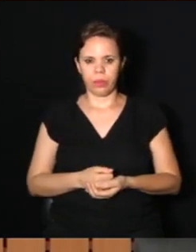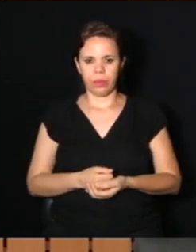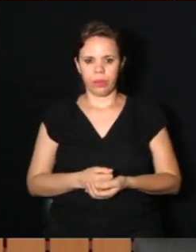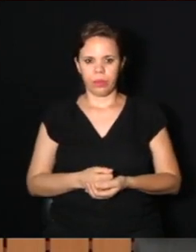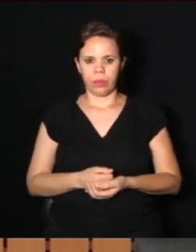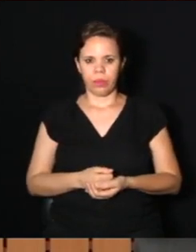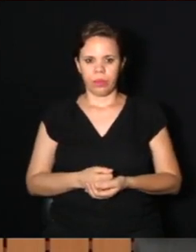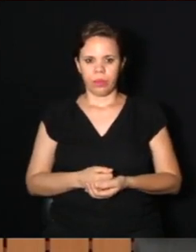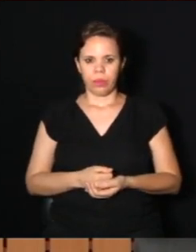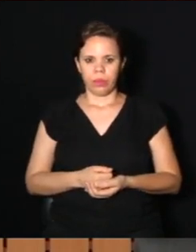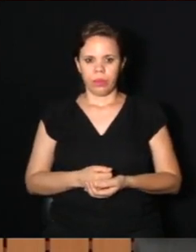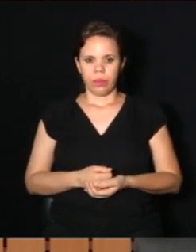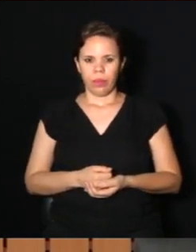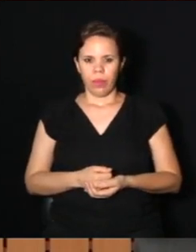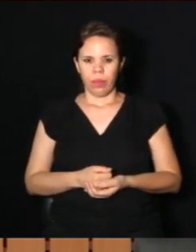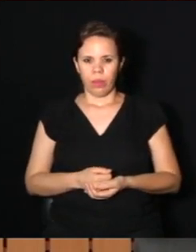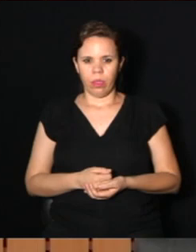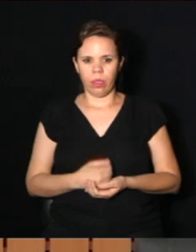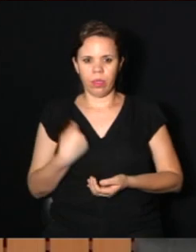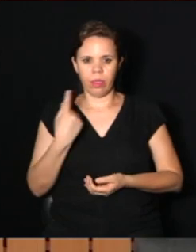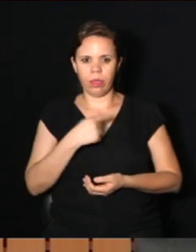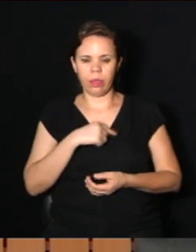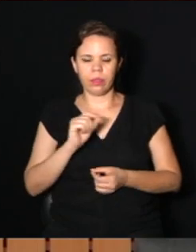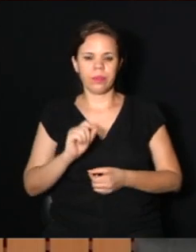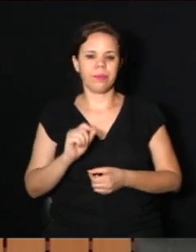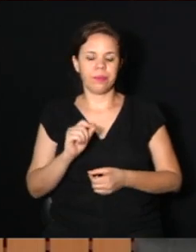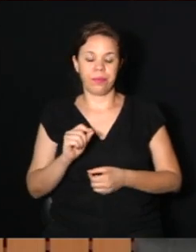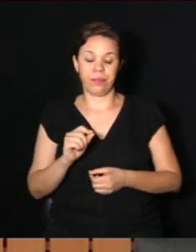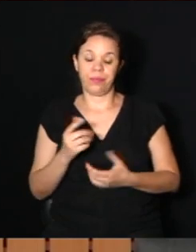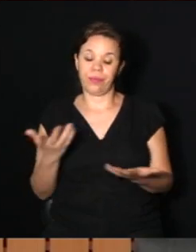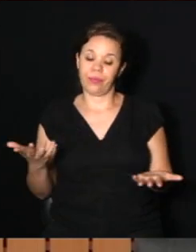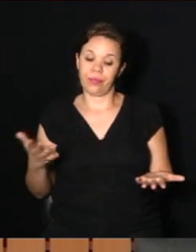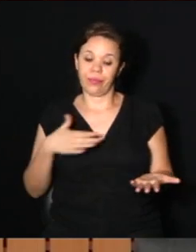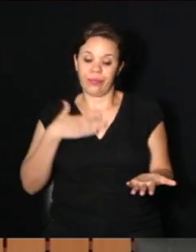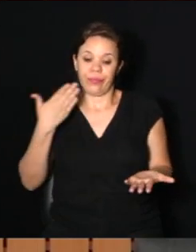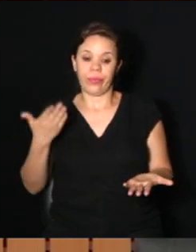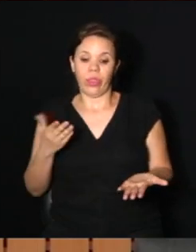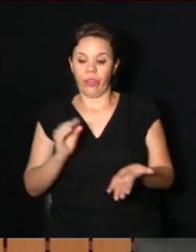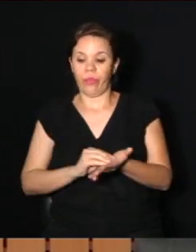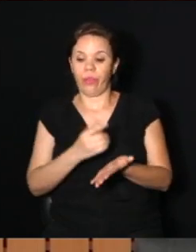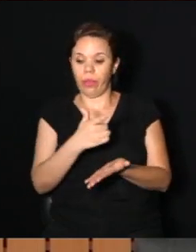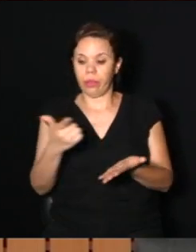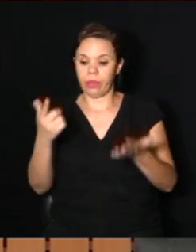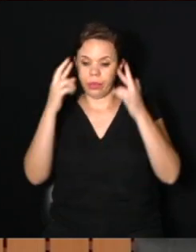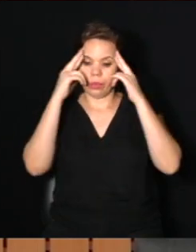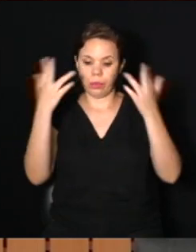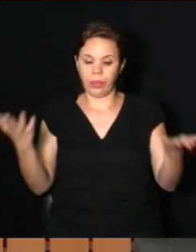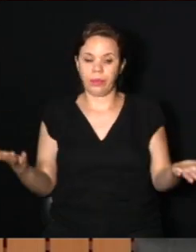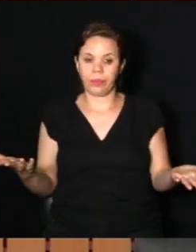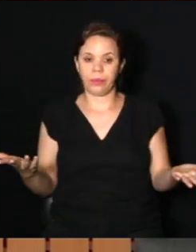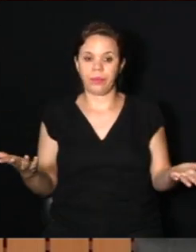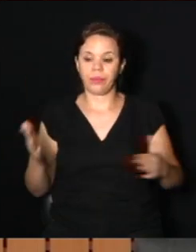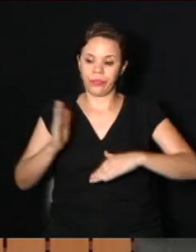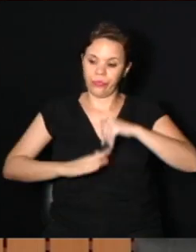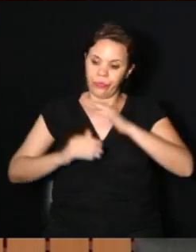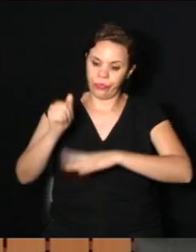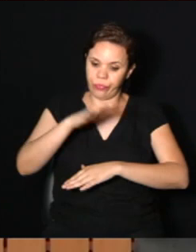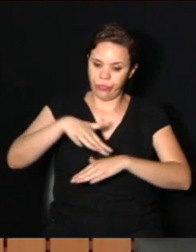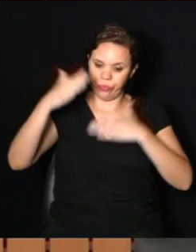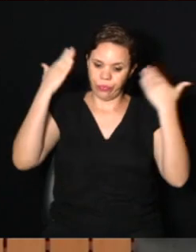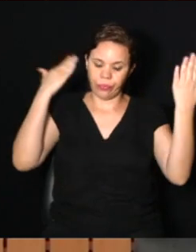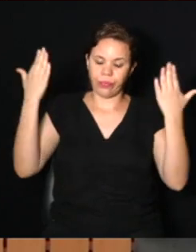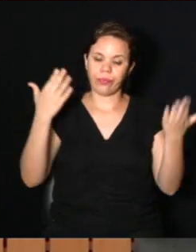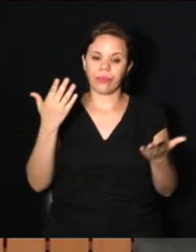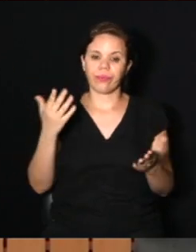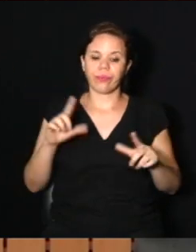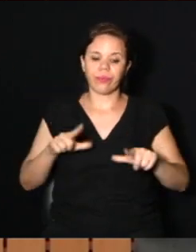de fato, é bastante impactado, inclusive, pelo desrespeito que eles têm recebido enquanto profissionais da área, atuando